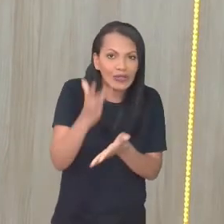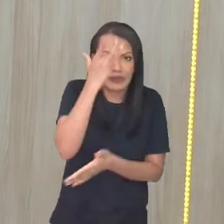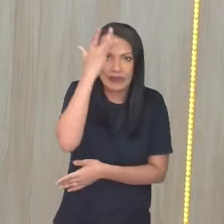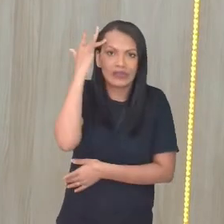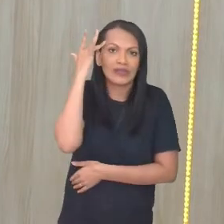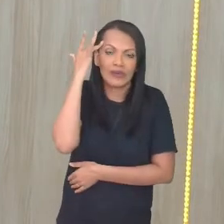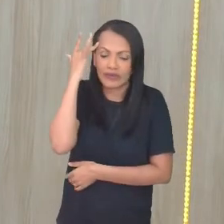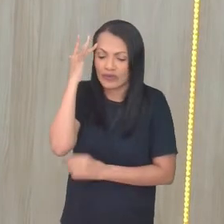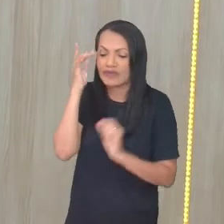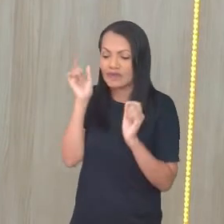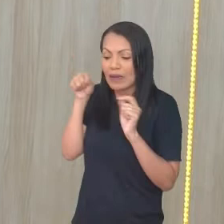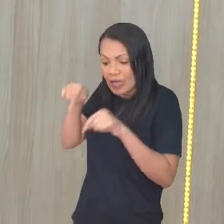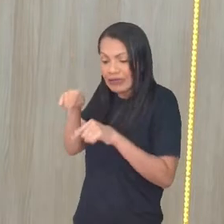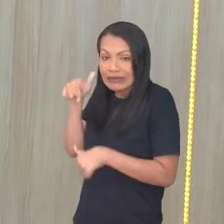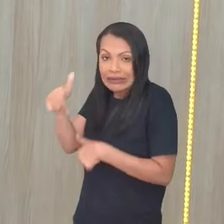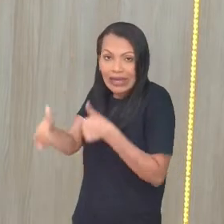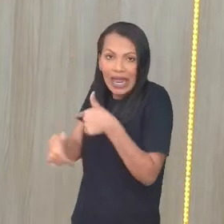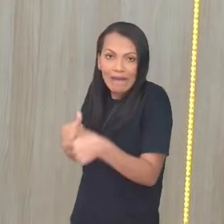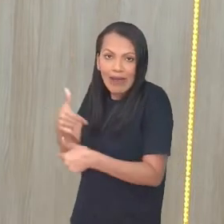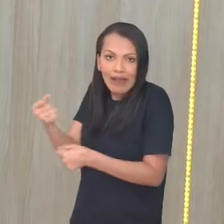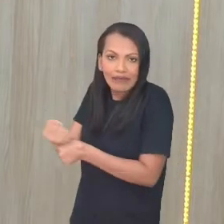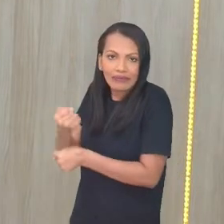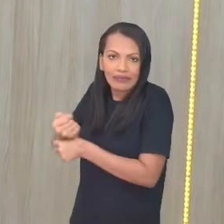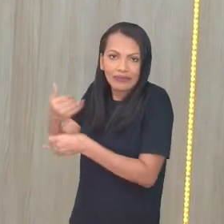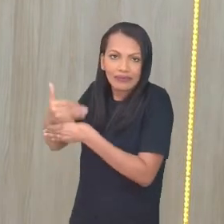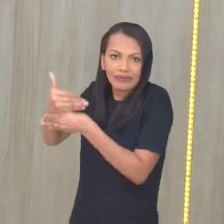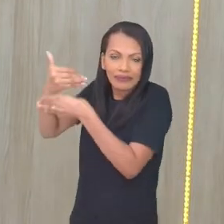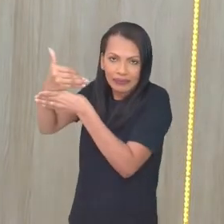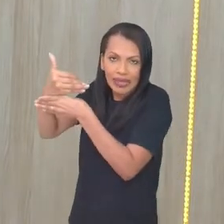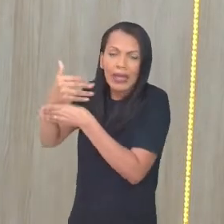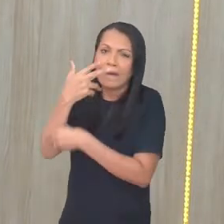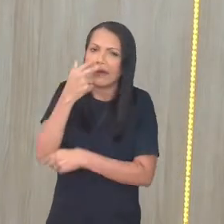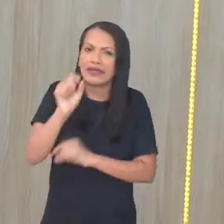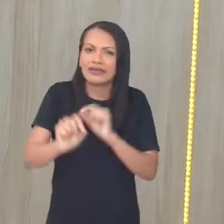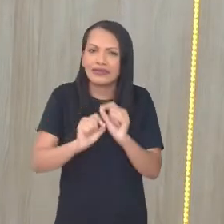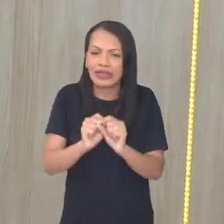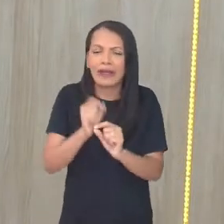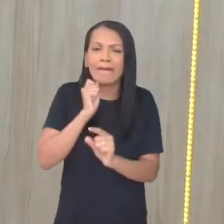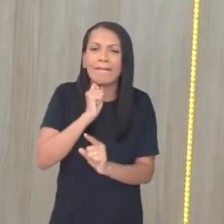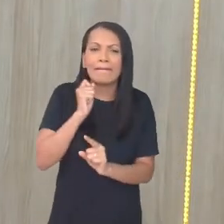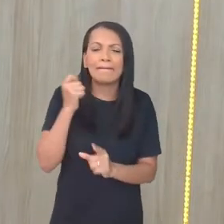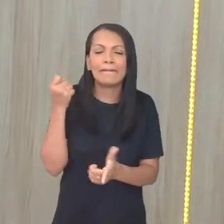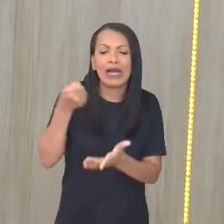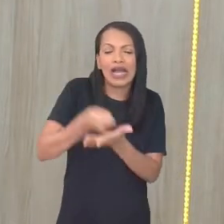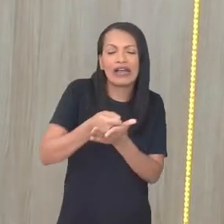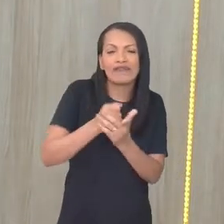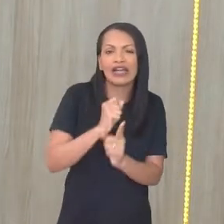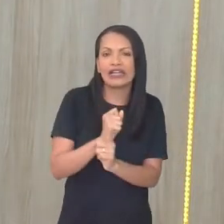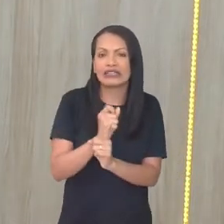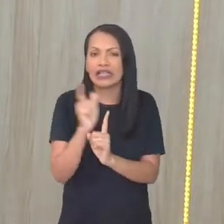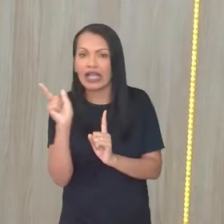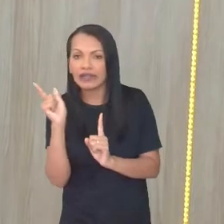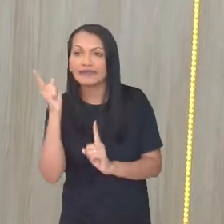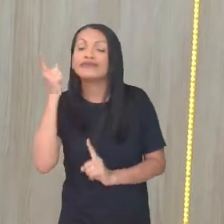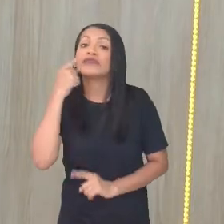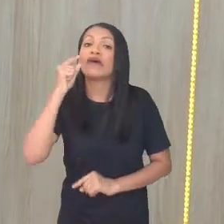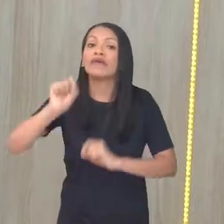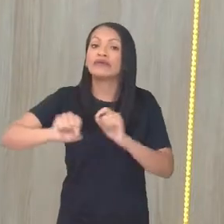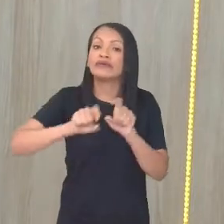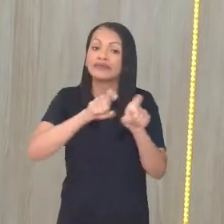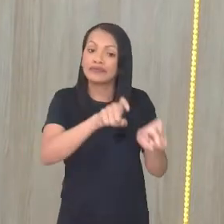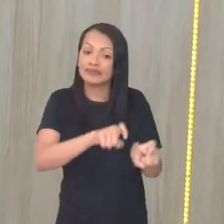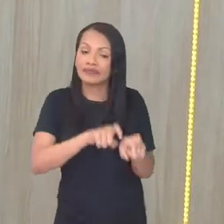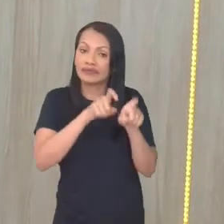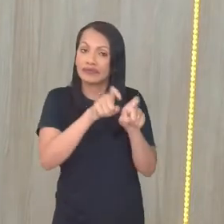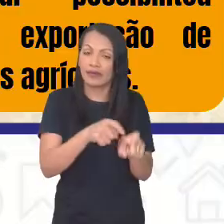eles desfrutavam, né, para sua sobrevivência, né? Então vejam, a agricultura ela vai se dar muito dentro da